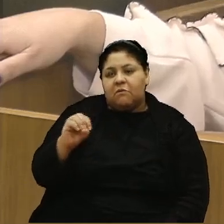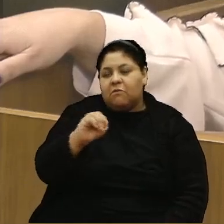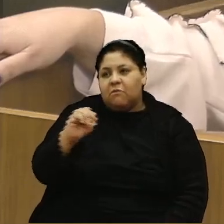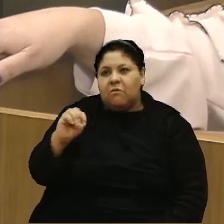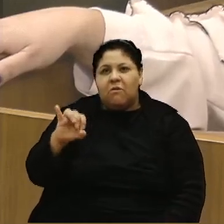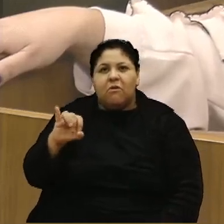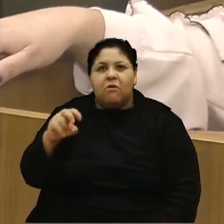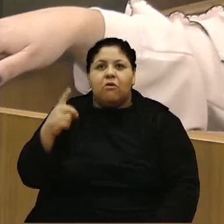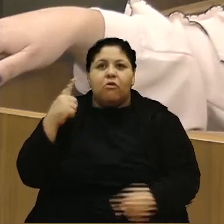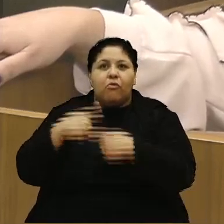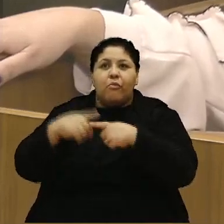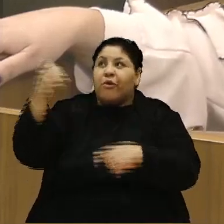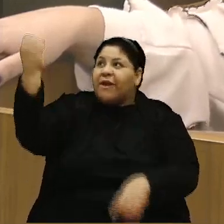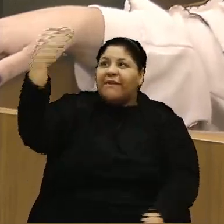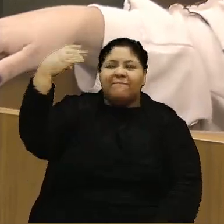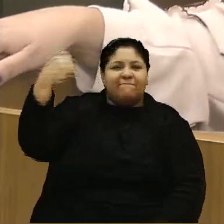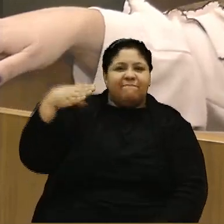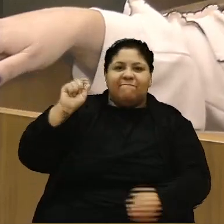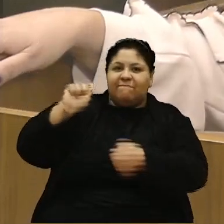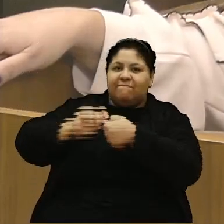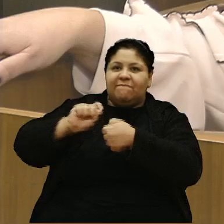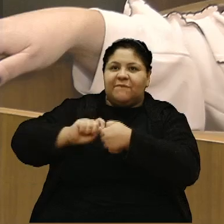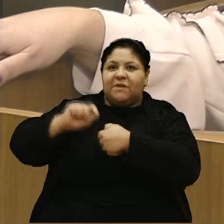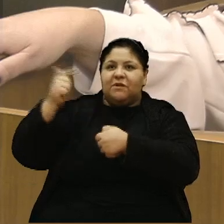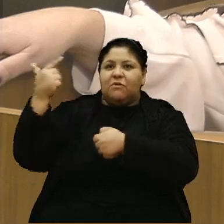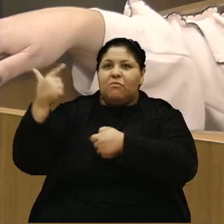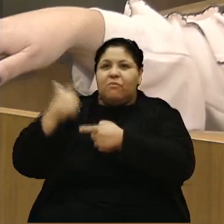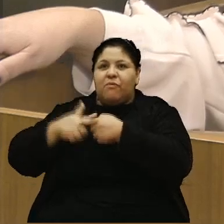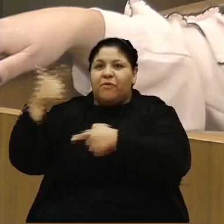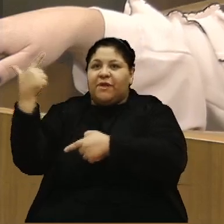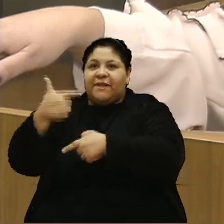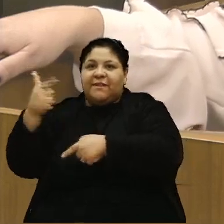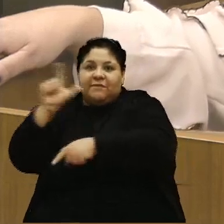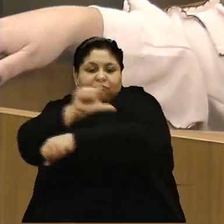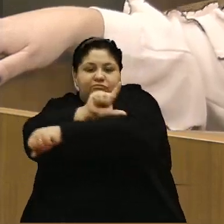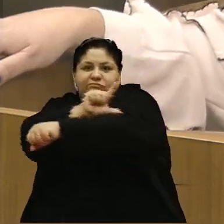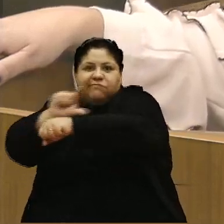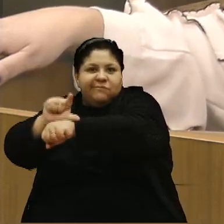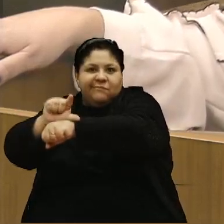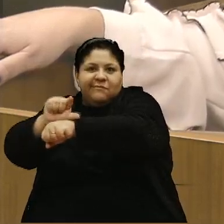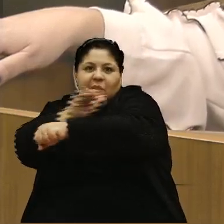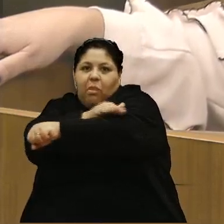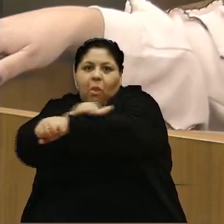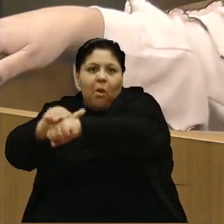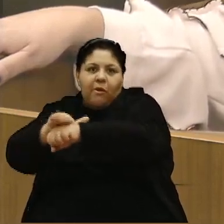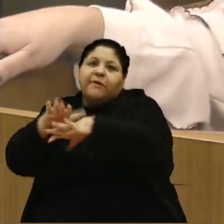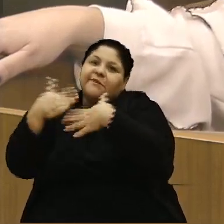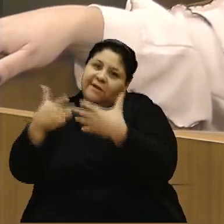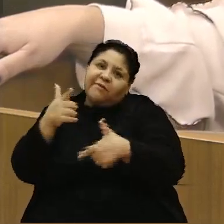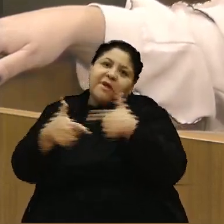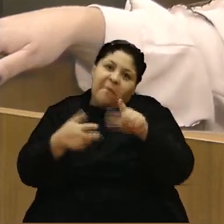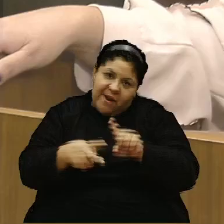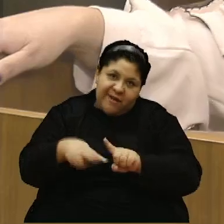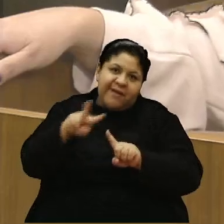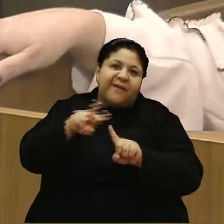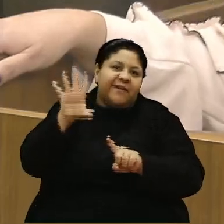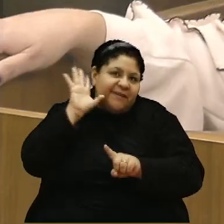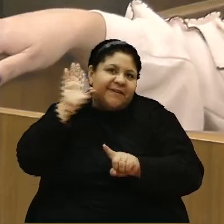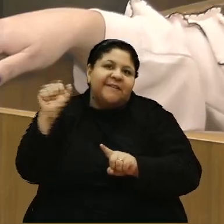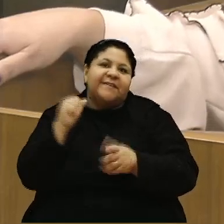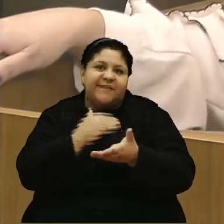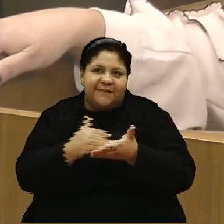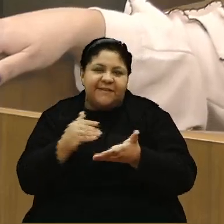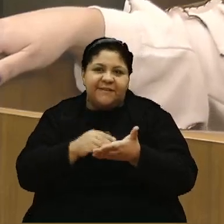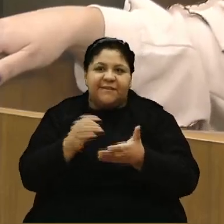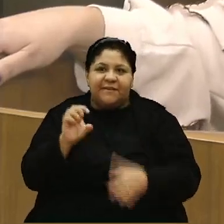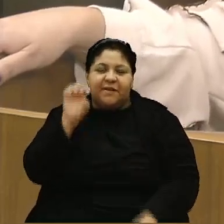de trânsito não vai fazer a sinalização, porque a segunda camada de asfalto não foi colocada. Então, vai ser serviço dobrado. Isso eu escutei do próprio secretário